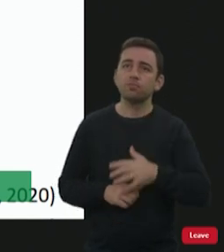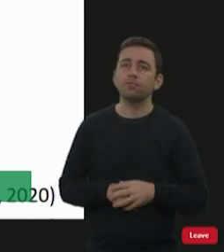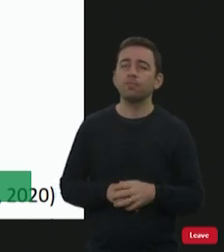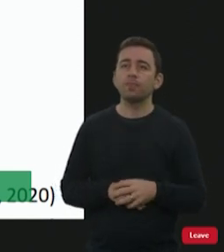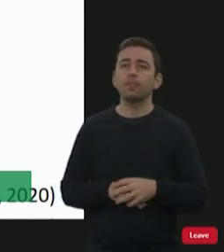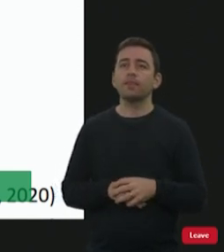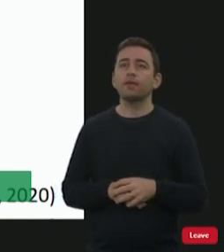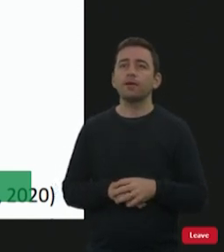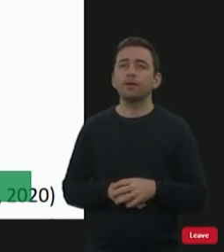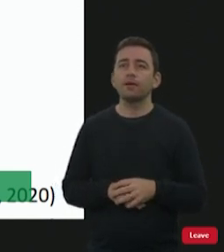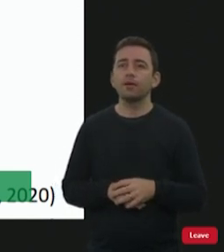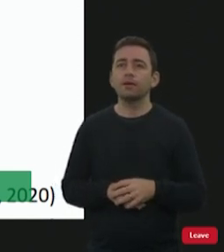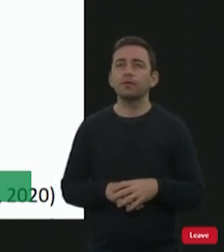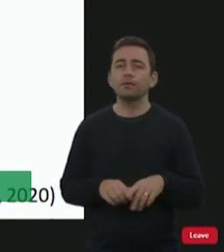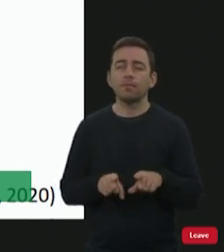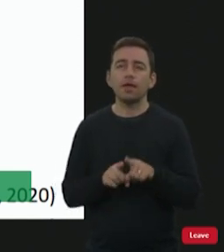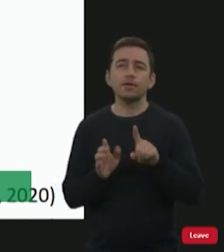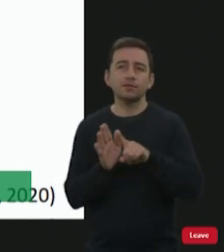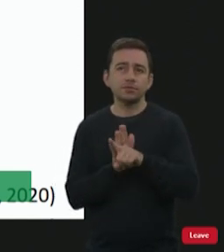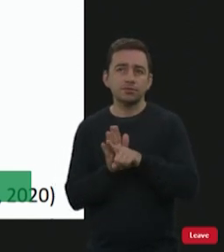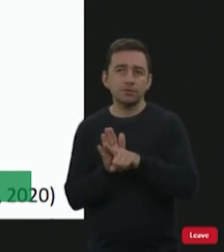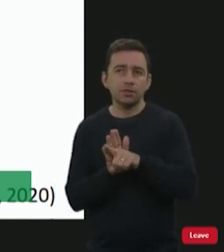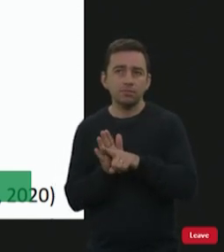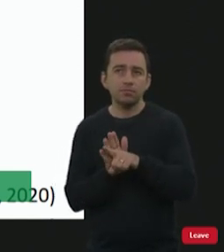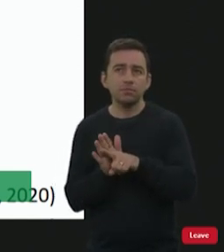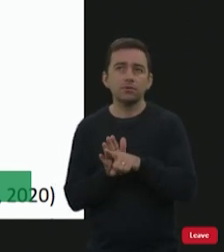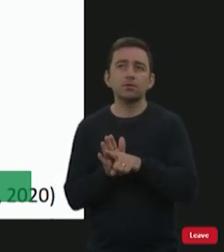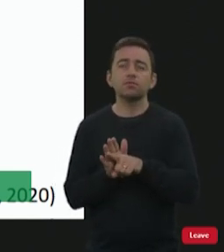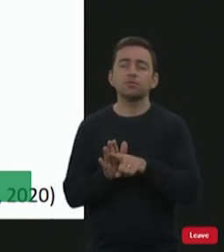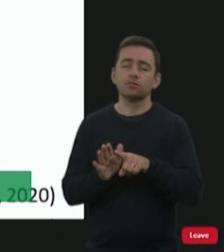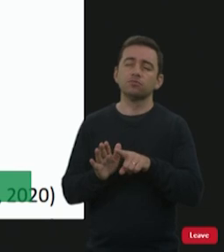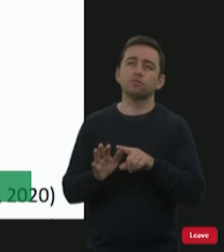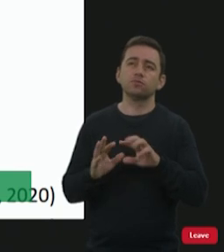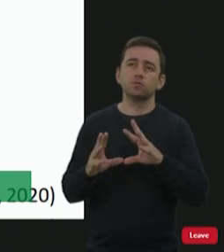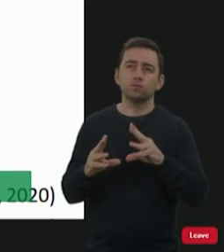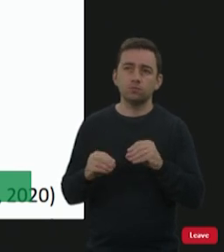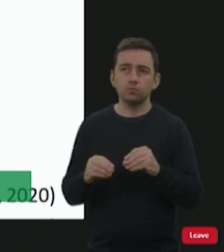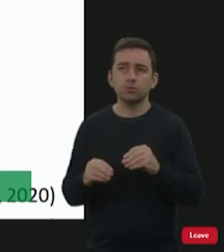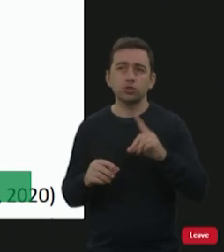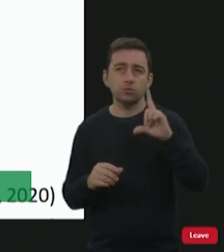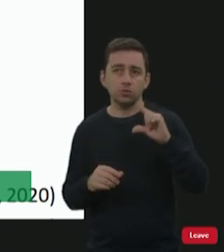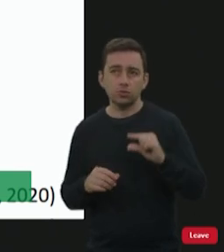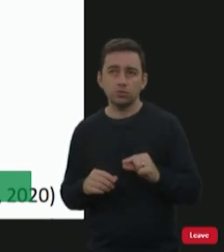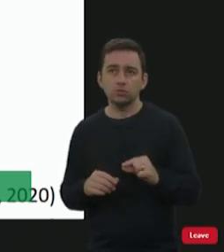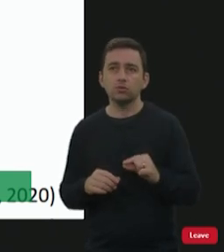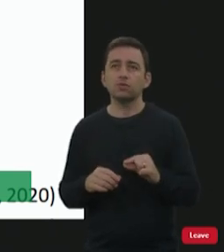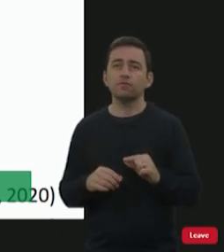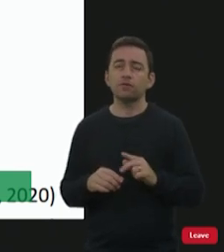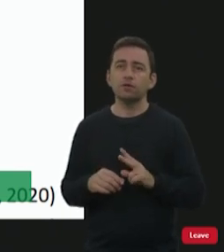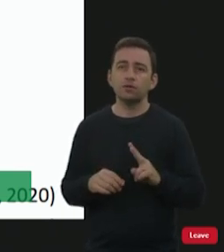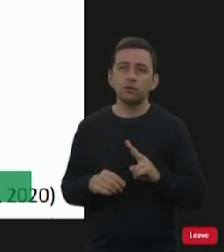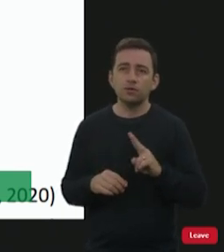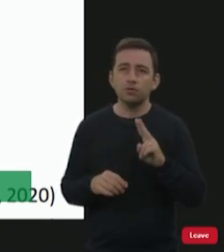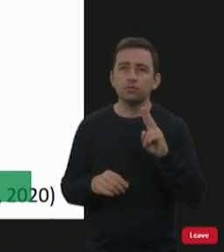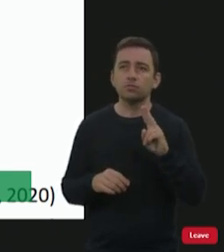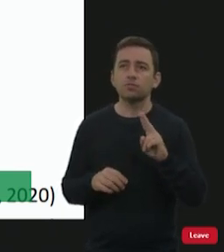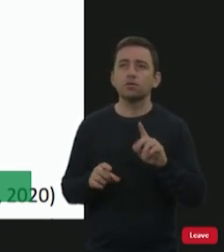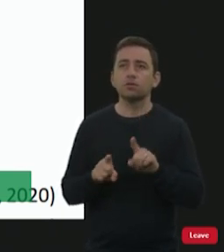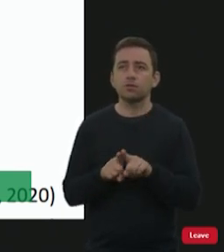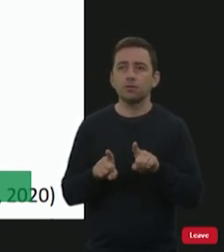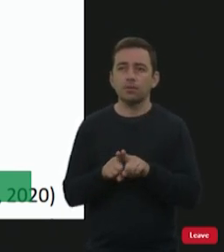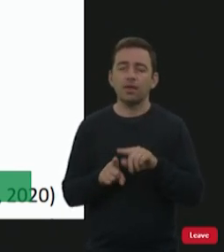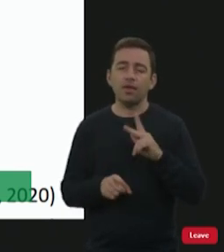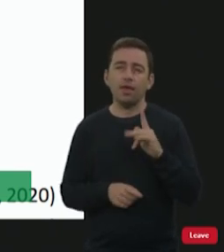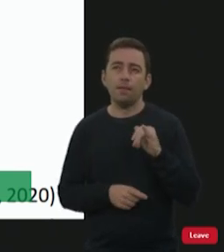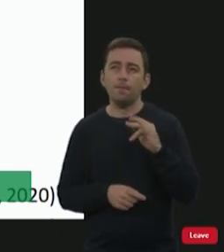efeito nos exames de laboratório, diminuição da glicemia e dos triglicerídeos, diminuição das valores, diminuição da hepatomegalia